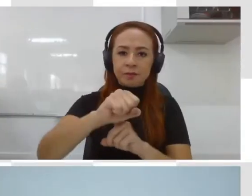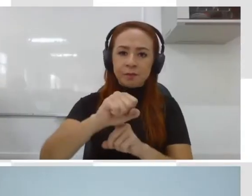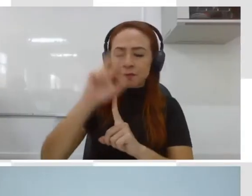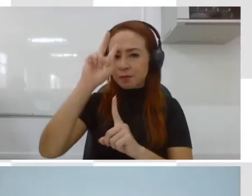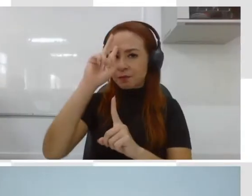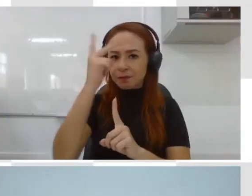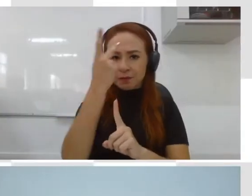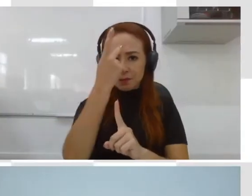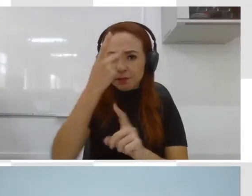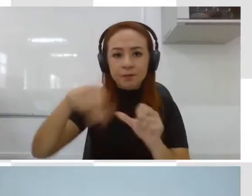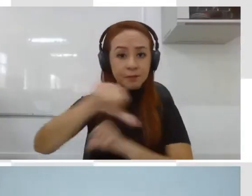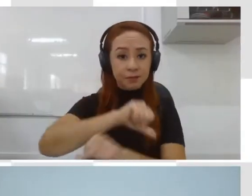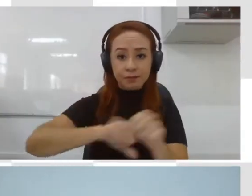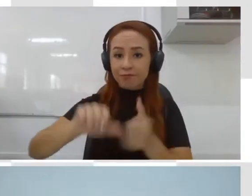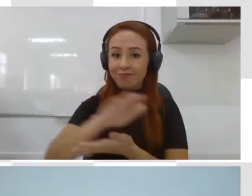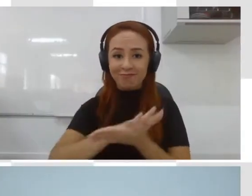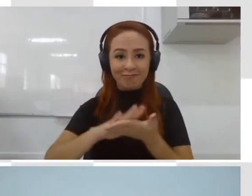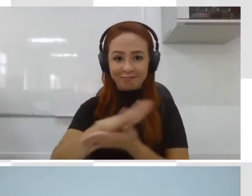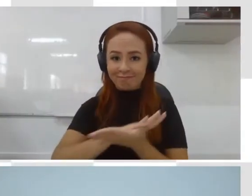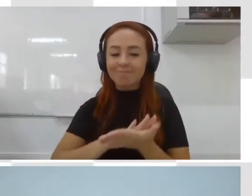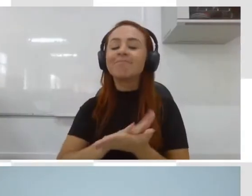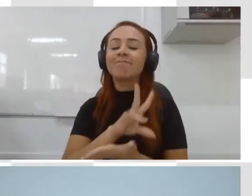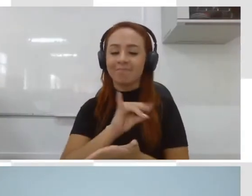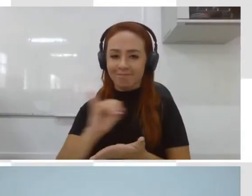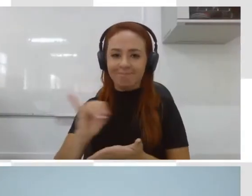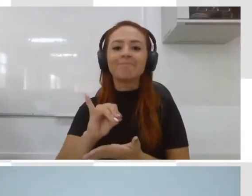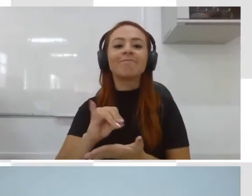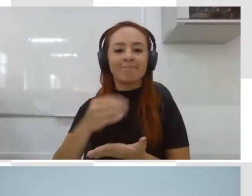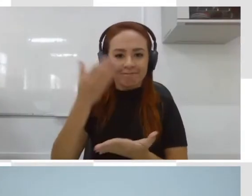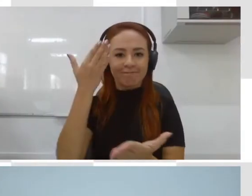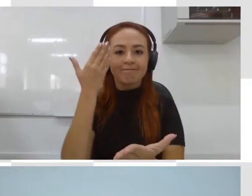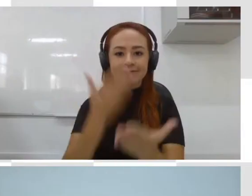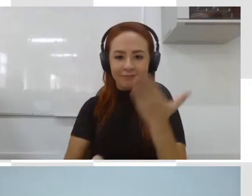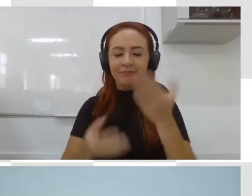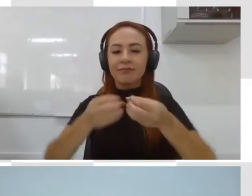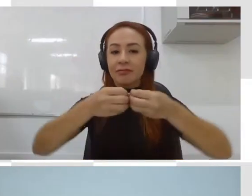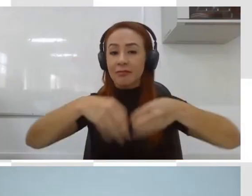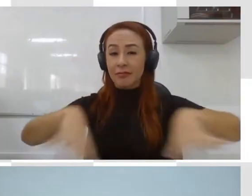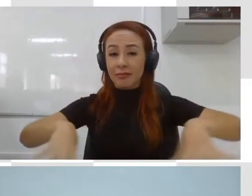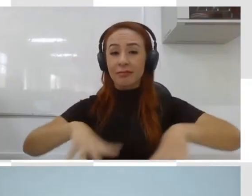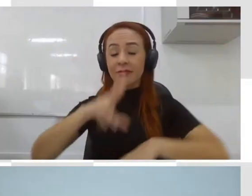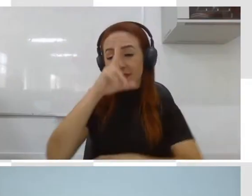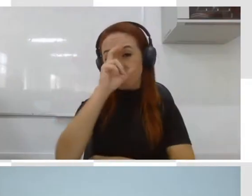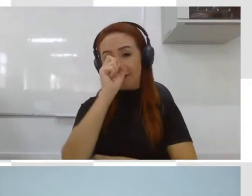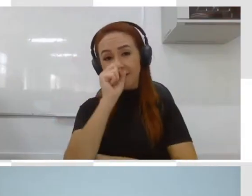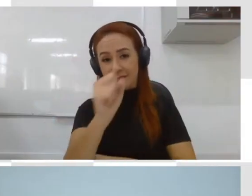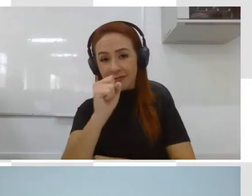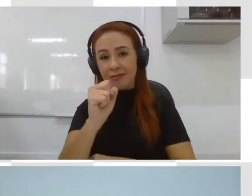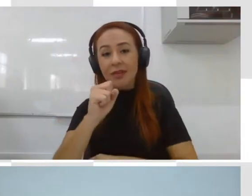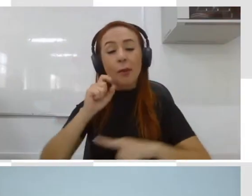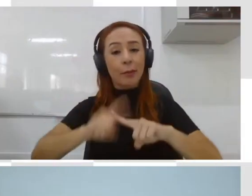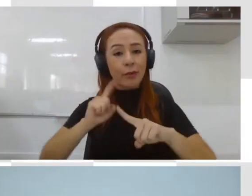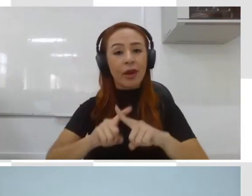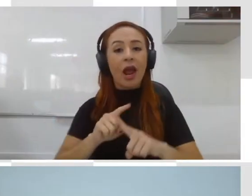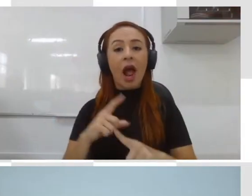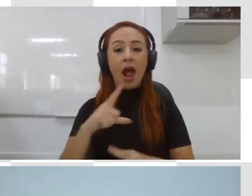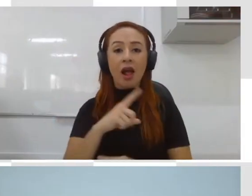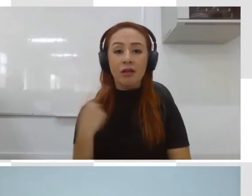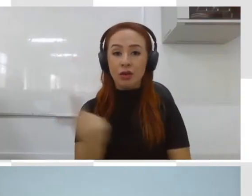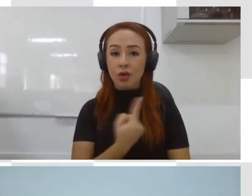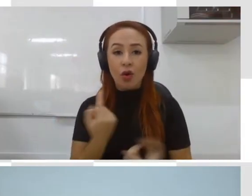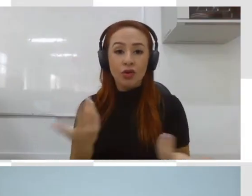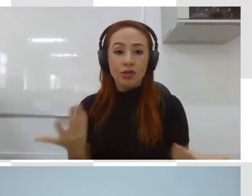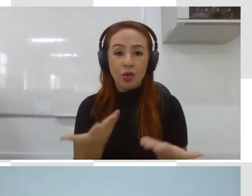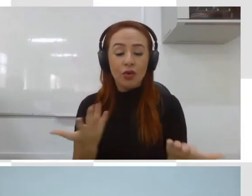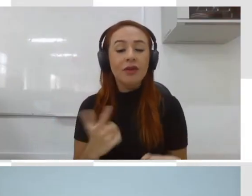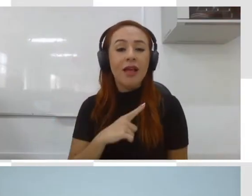o ruim e o péssimo. E é isso que a gente precisa se compenetrar. E é muito difícil se compenetrar de que você está entre o ruim e o péssimo. É muito difícil. Você quer, na verdade,